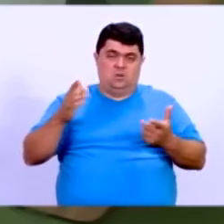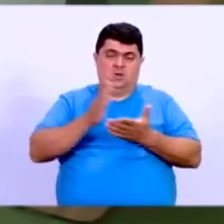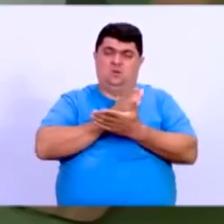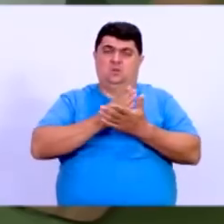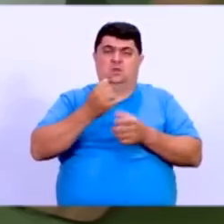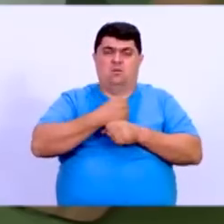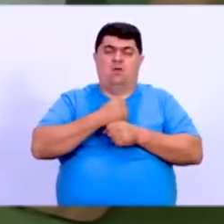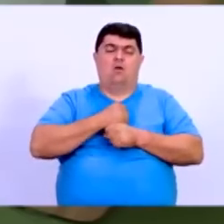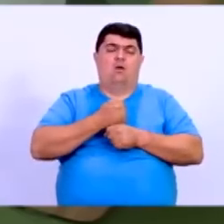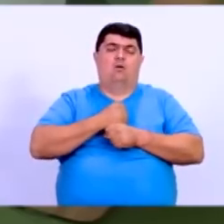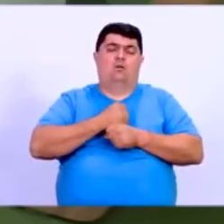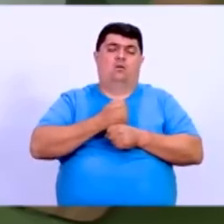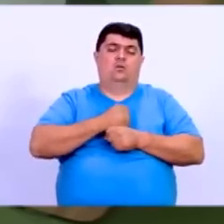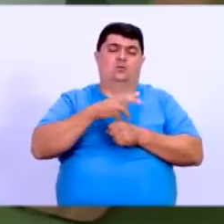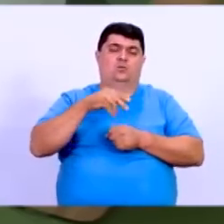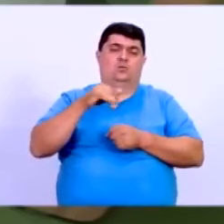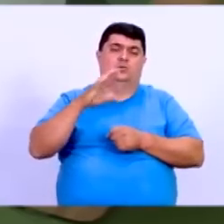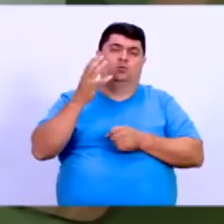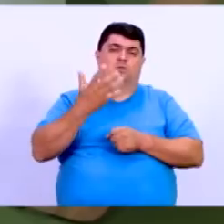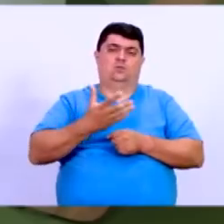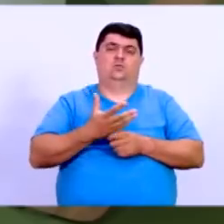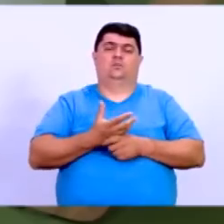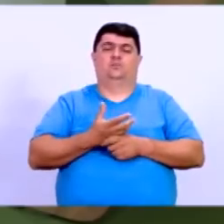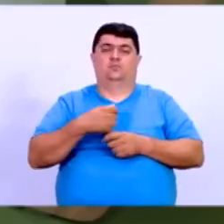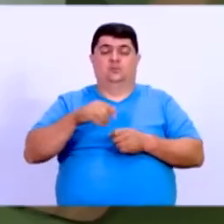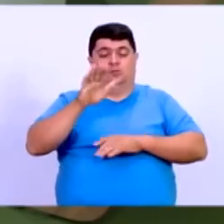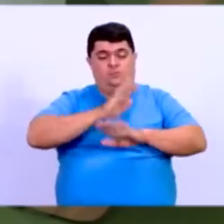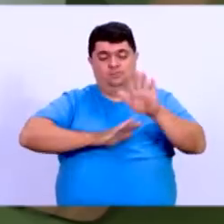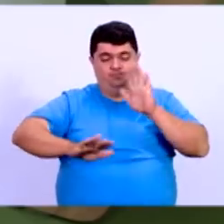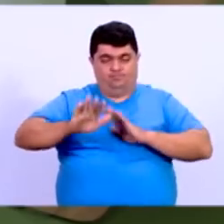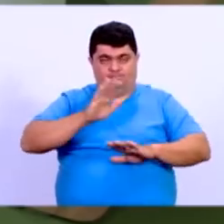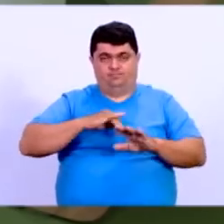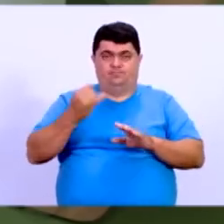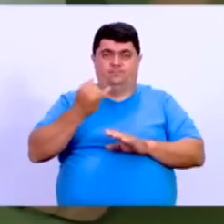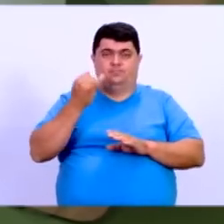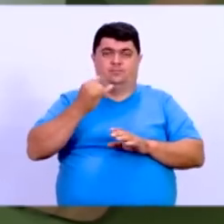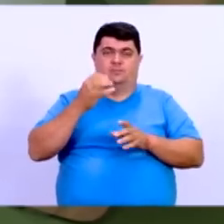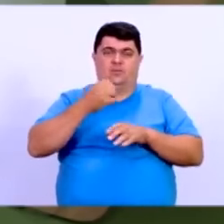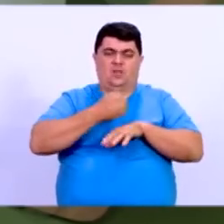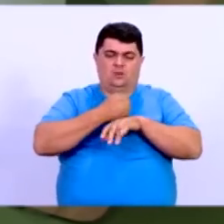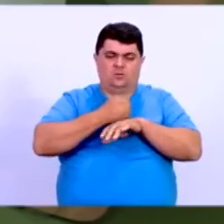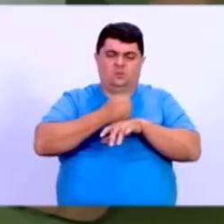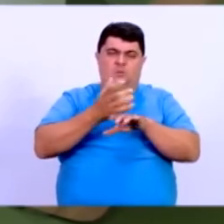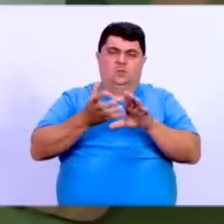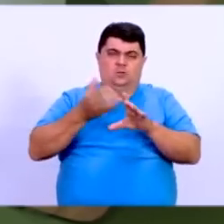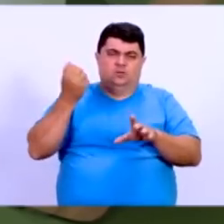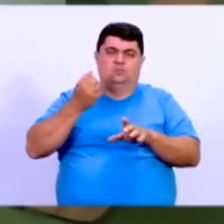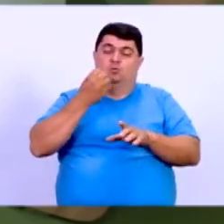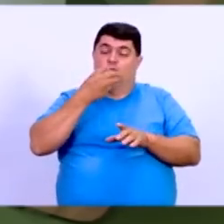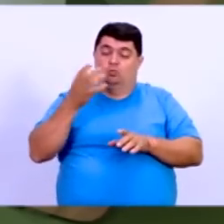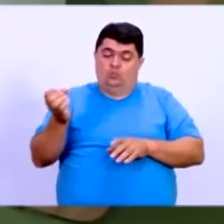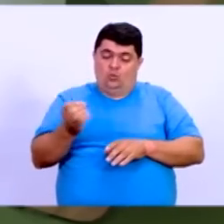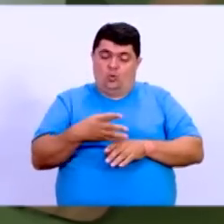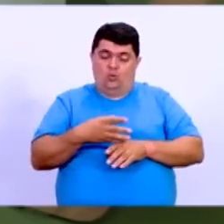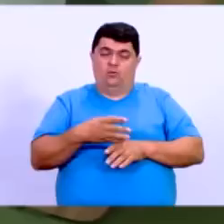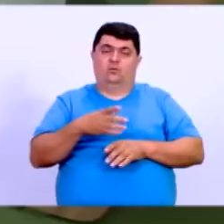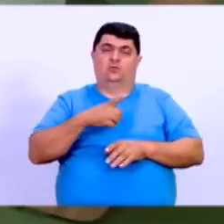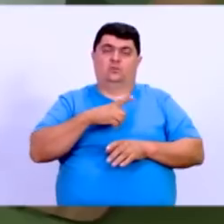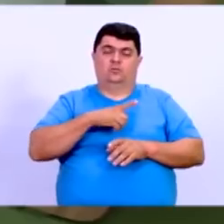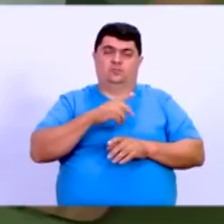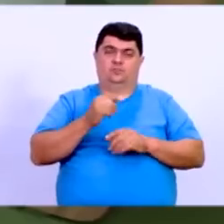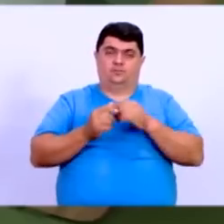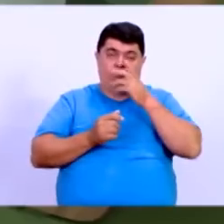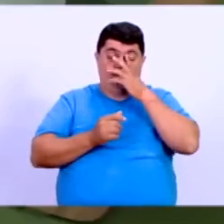está ali dentro. Pois é, exatamente, né? Então eu tenho que ter o cuidado de estar mantendo o antivírus atualizado, a proteção da mesma